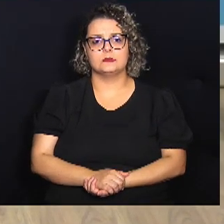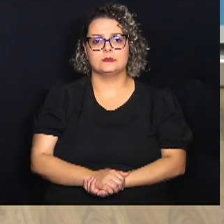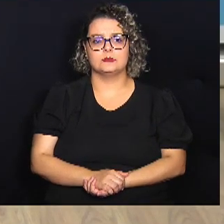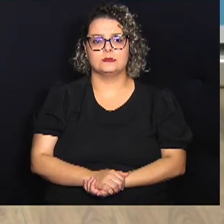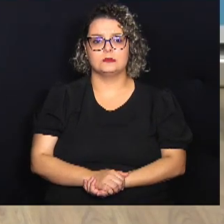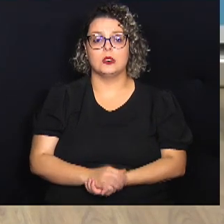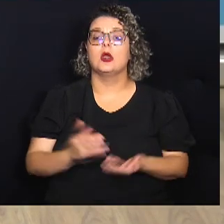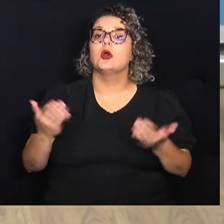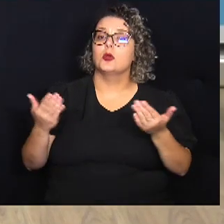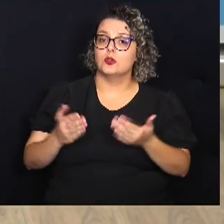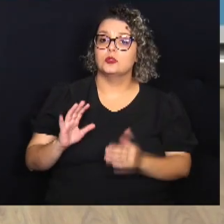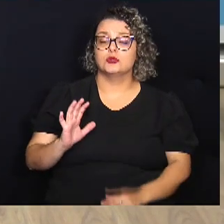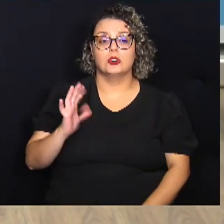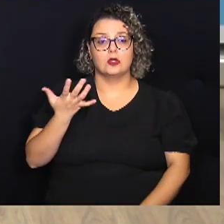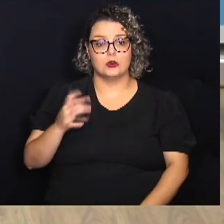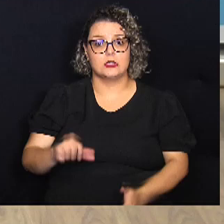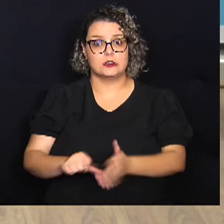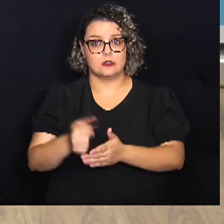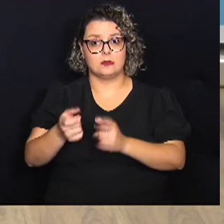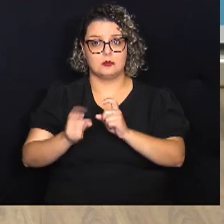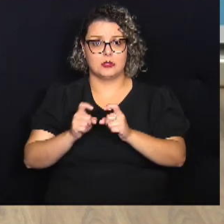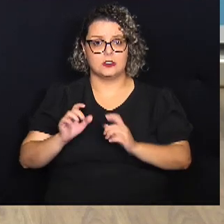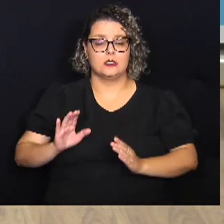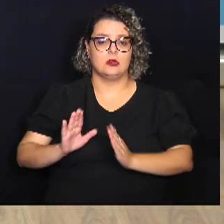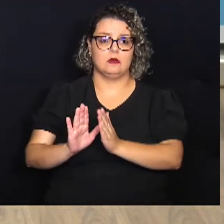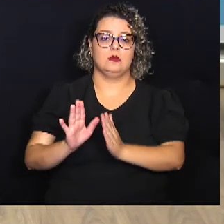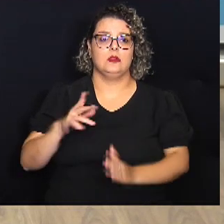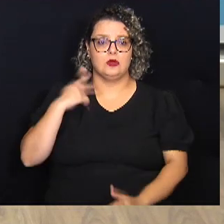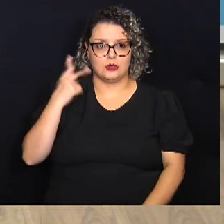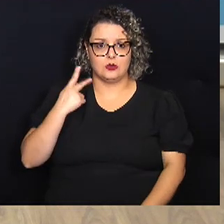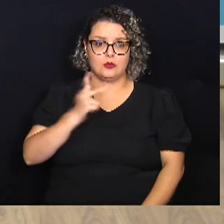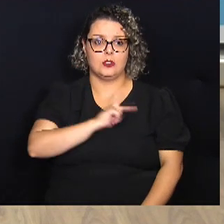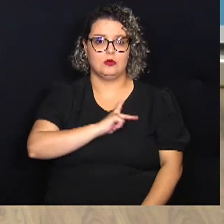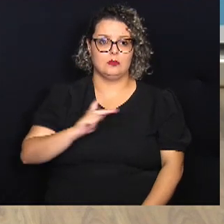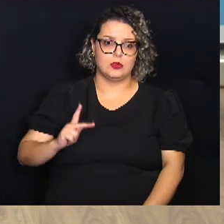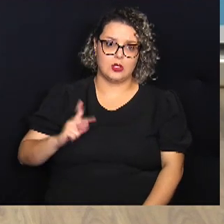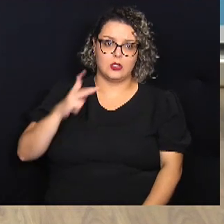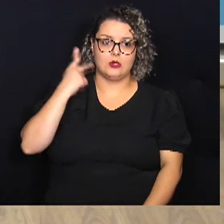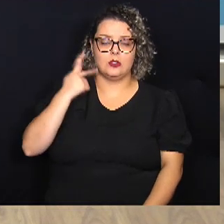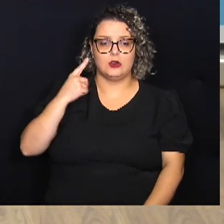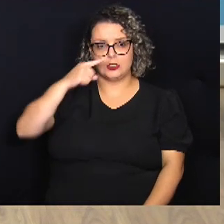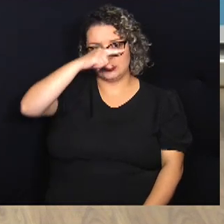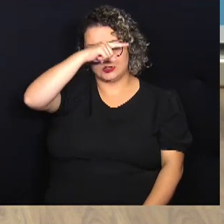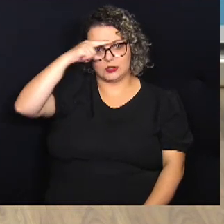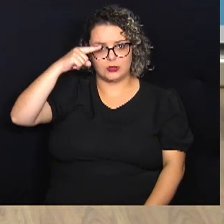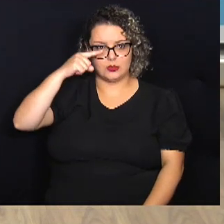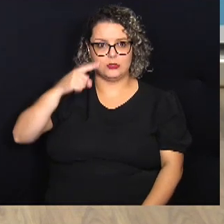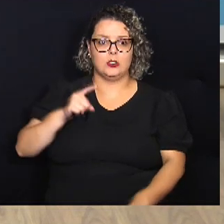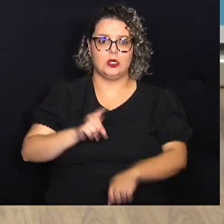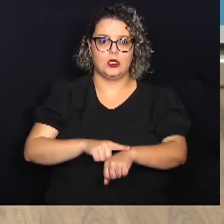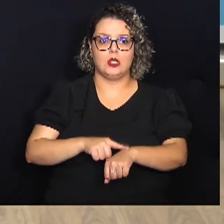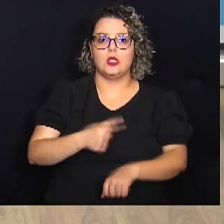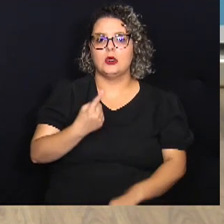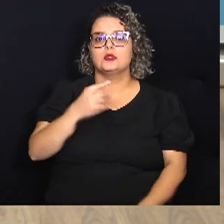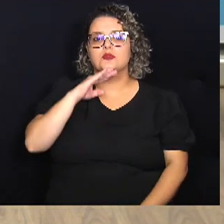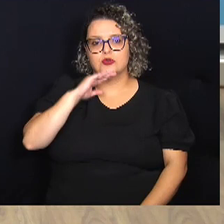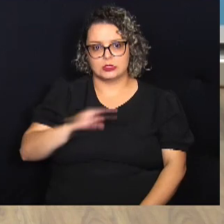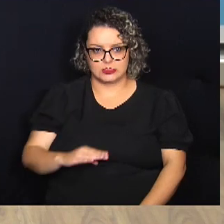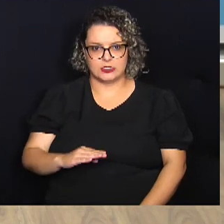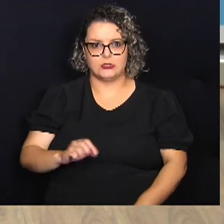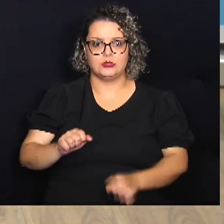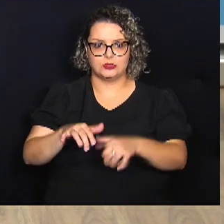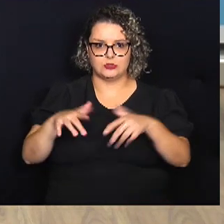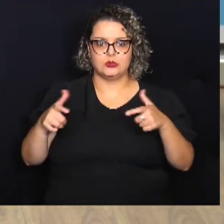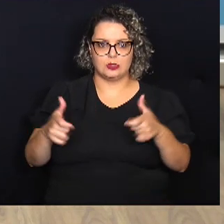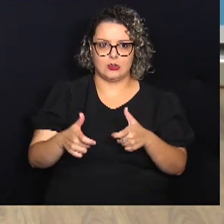E hoje acontece essa primeira reunião da frente parlamentar presidida pelo vereador Otto Alejandro. Vai ser às 2h da tarde no plenarinho.